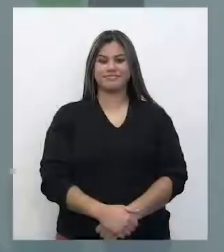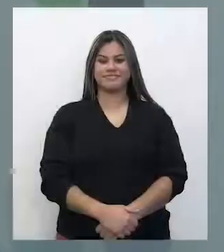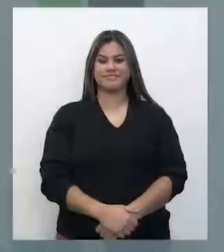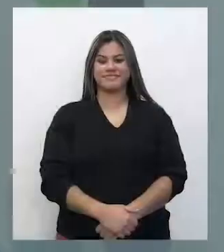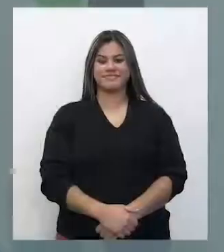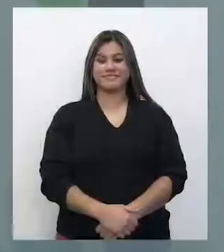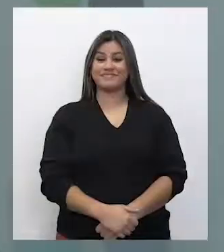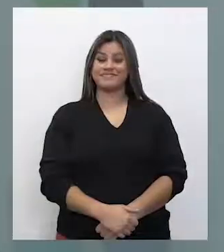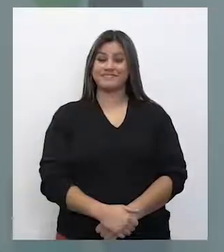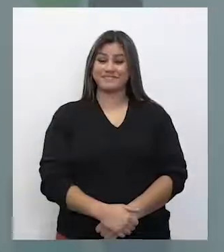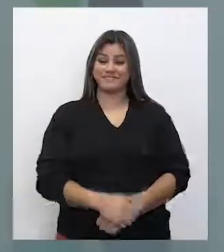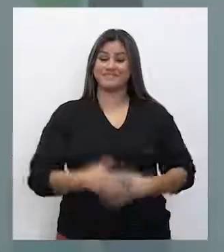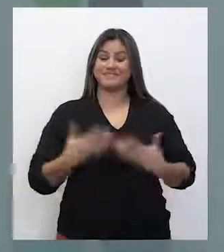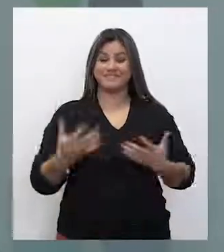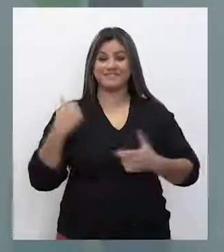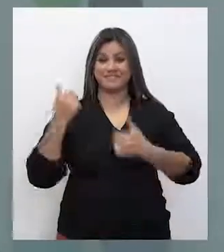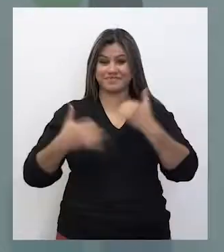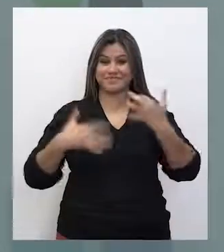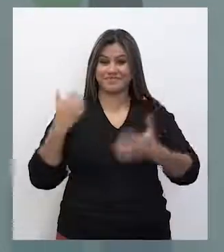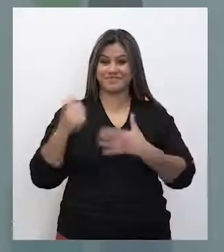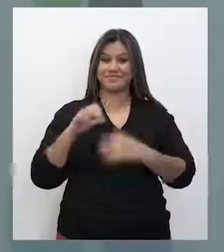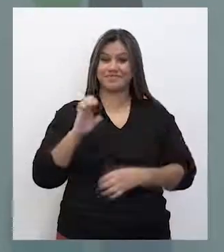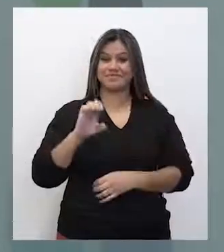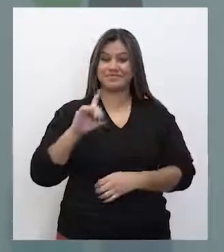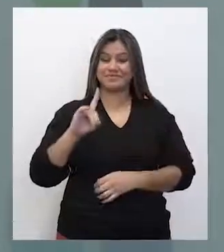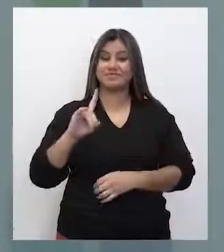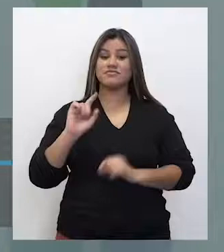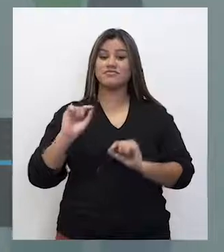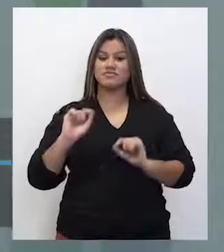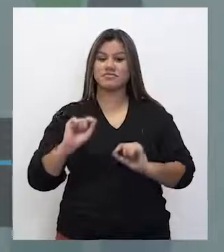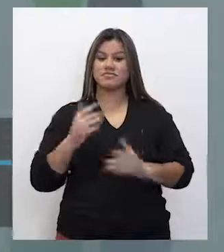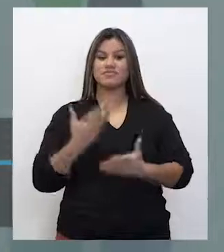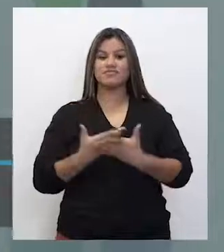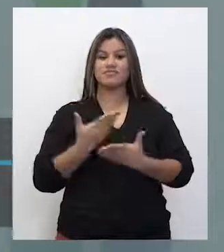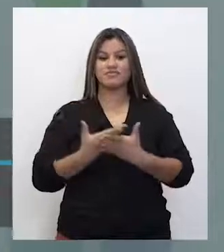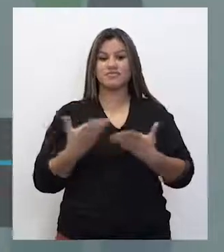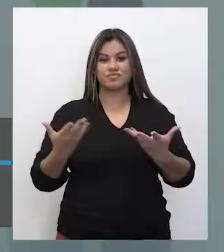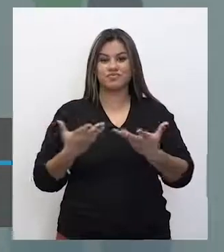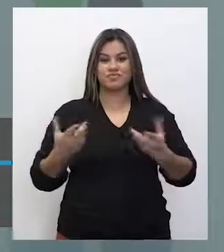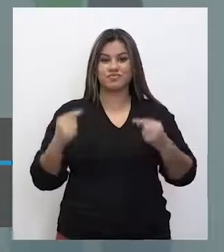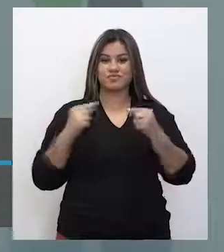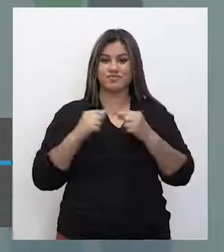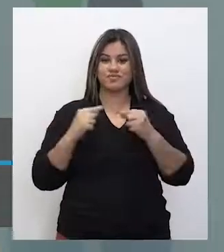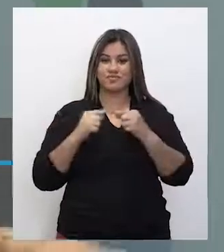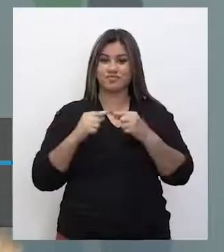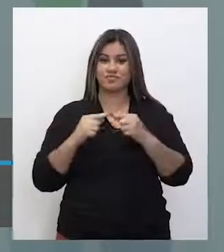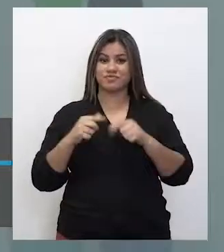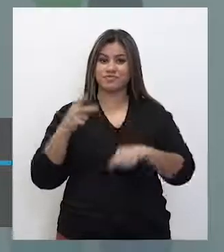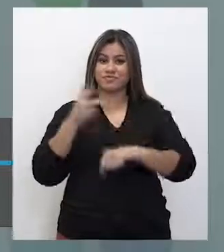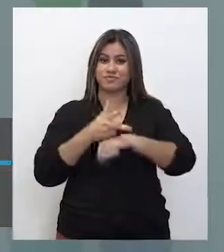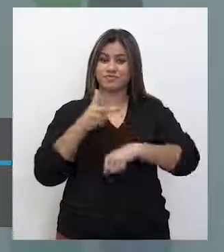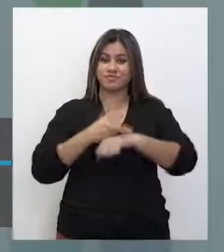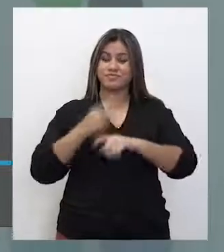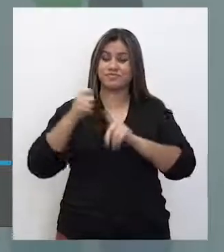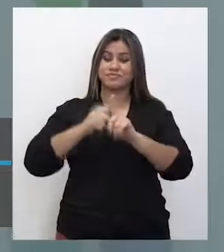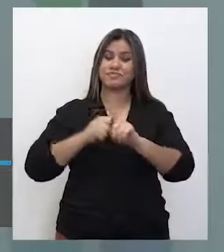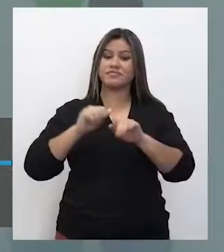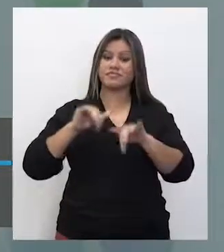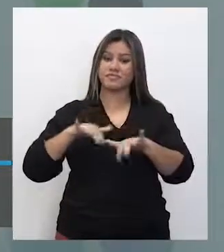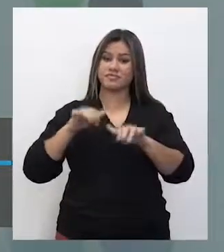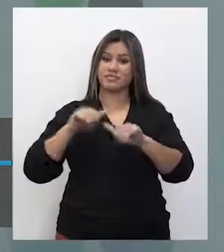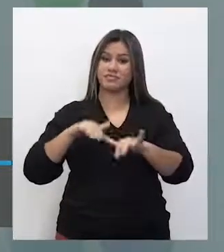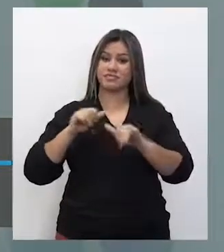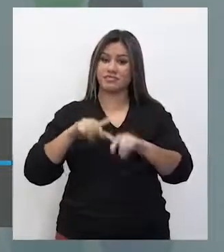Galera, olha, eu estava aqui explicando ao Ed que essa aula de hoje seria gravada em setembro, porque